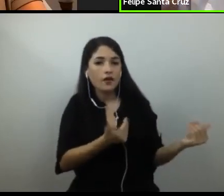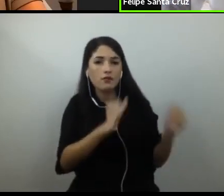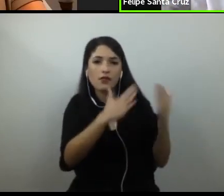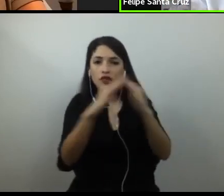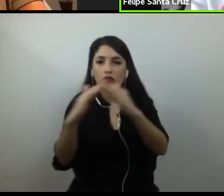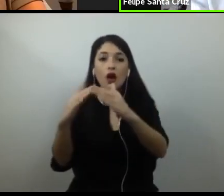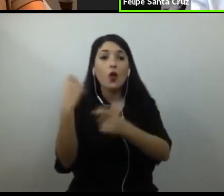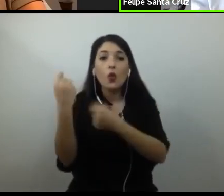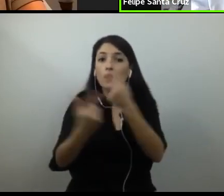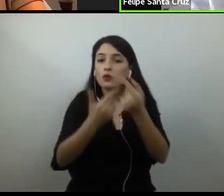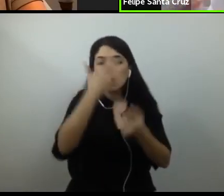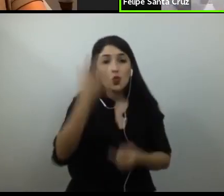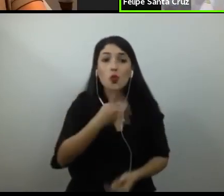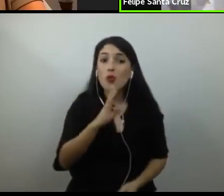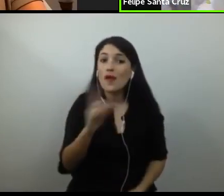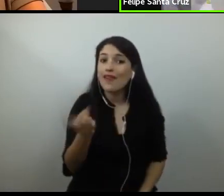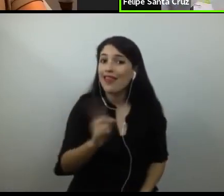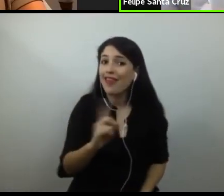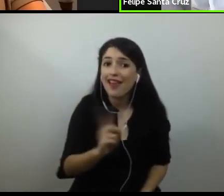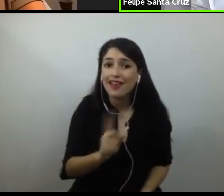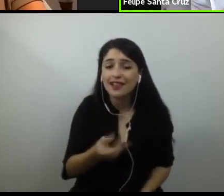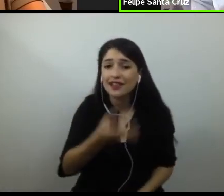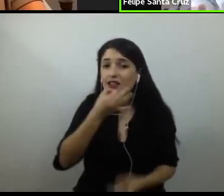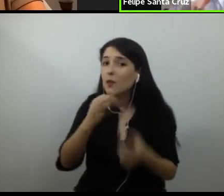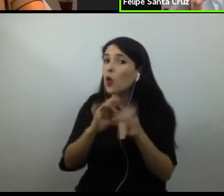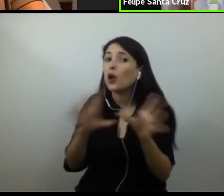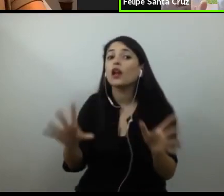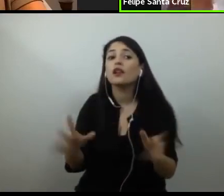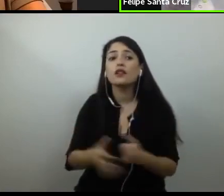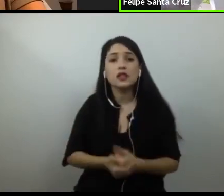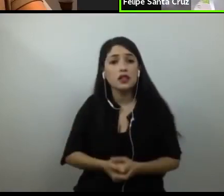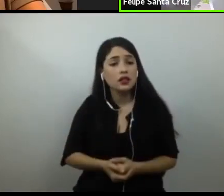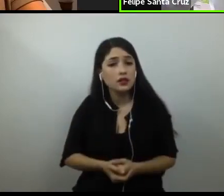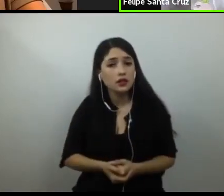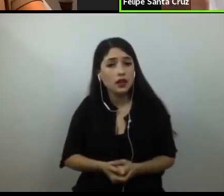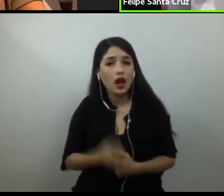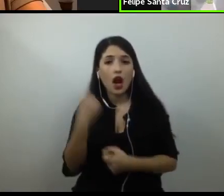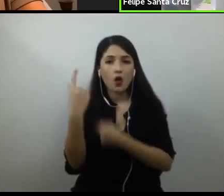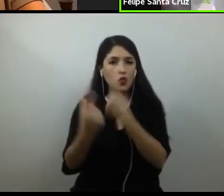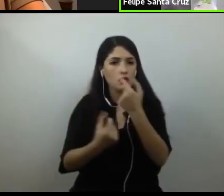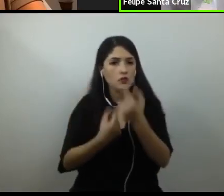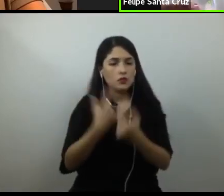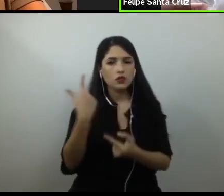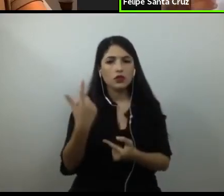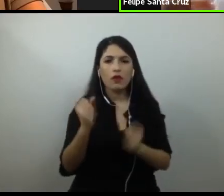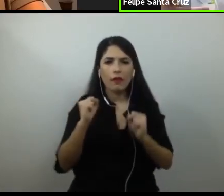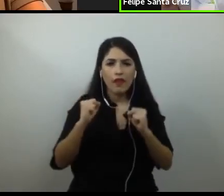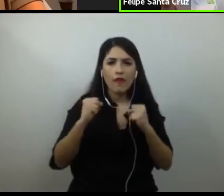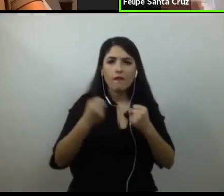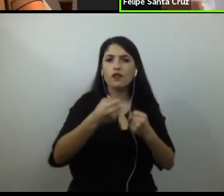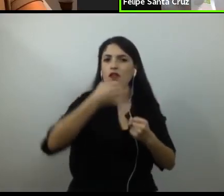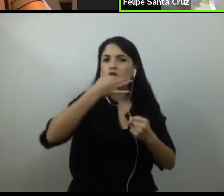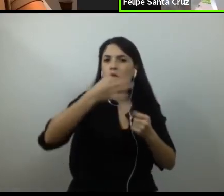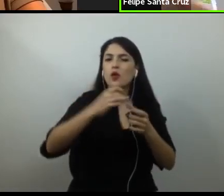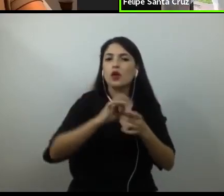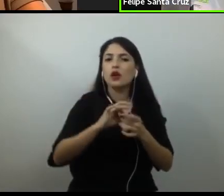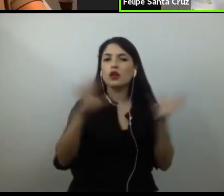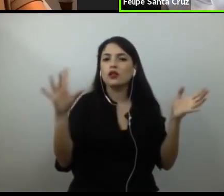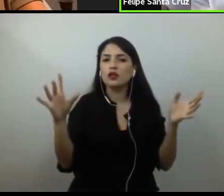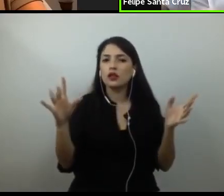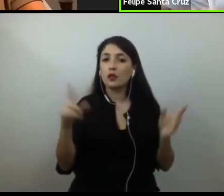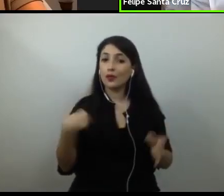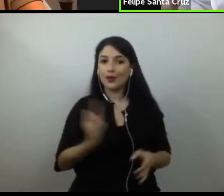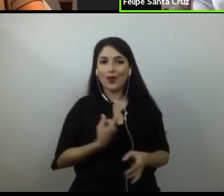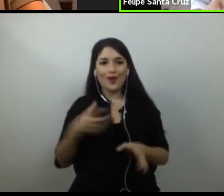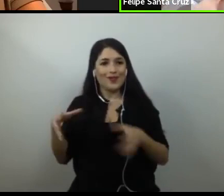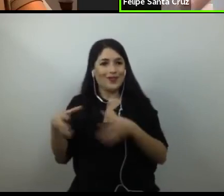Haddad, não conhecem a democracia efetiva, né? Às vezes, a defender a democracia é uma agenda tranquila para a nossa